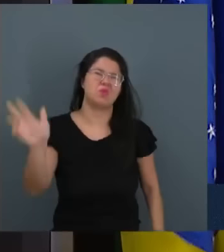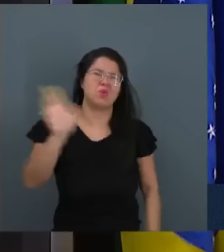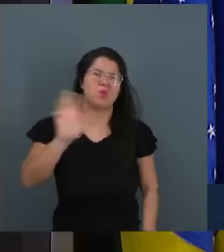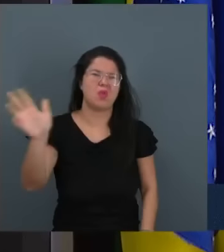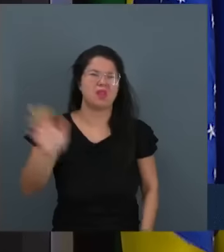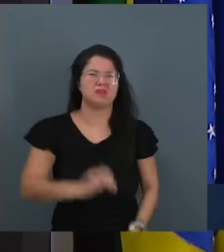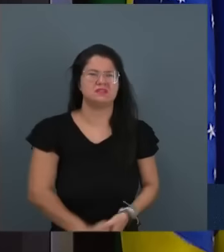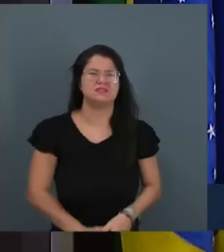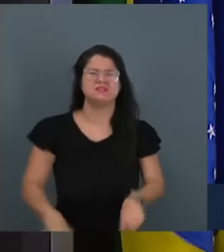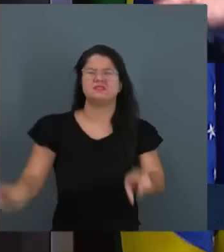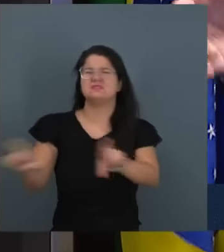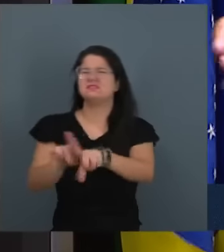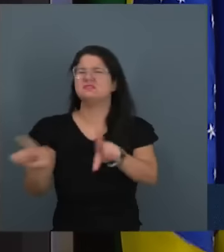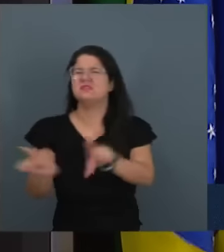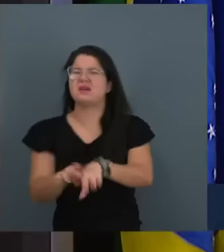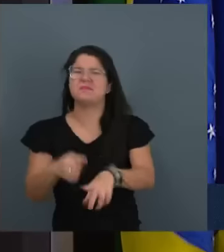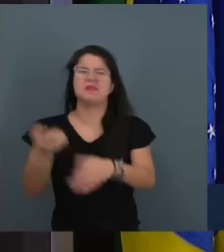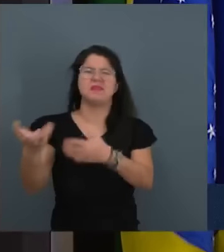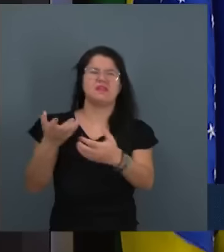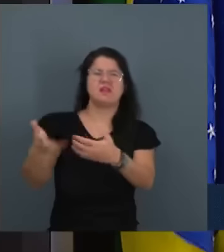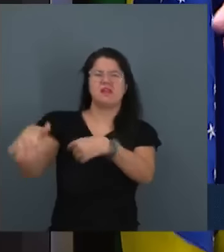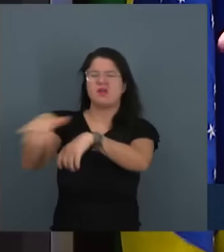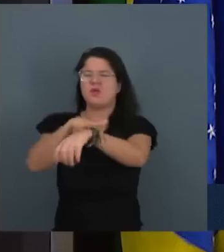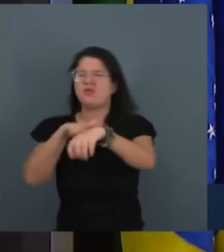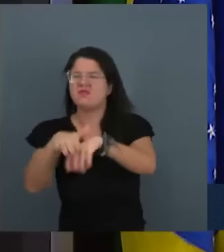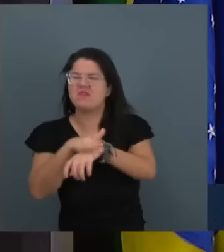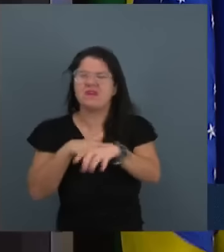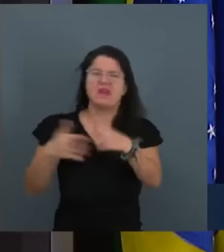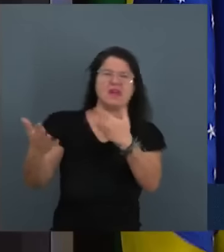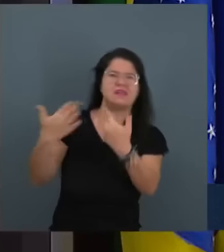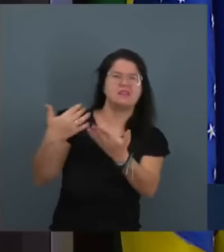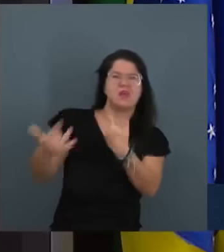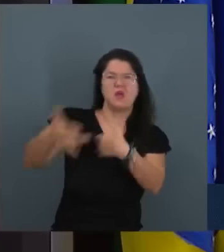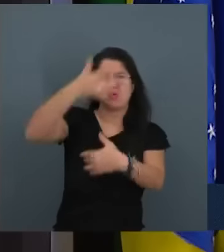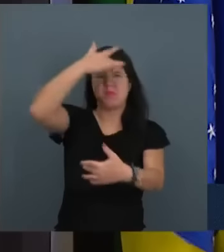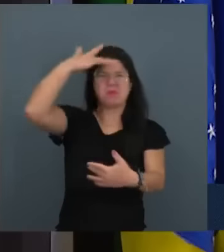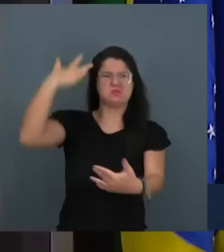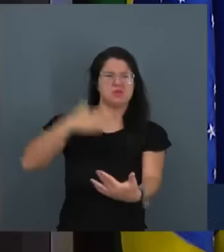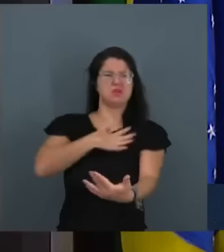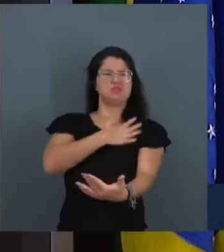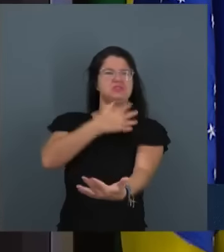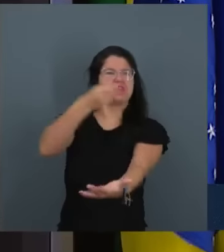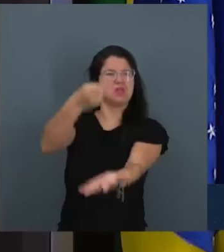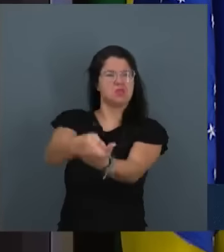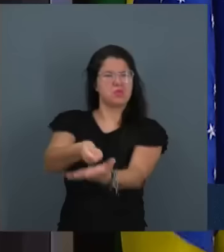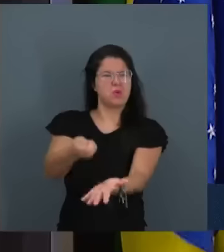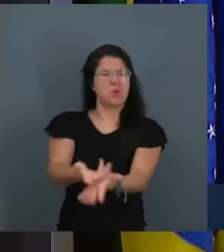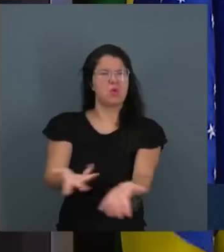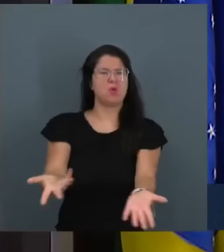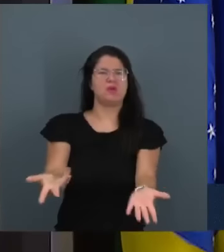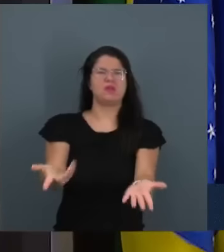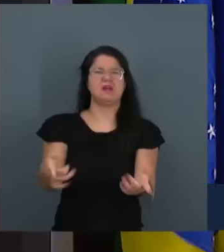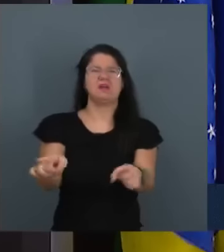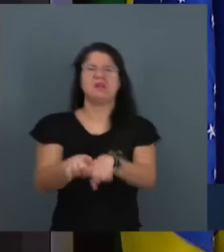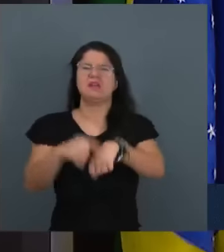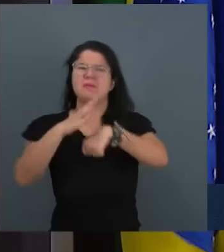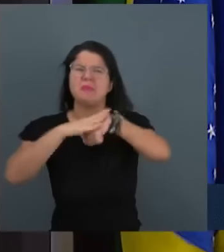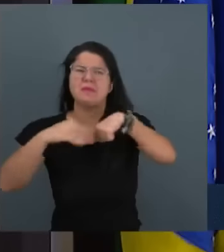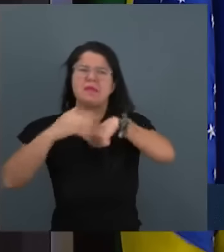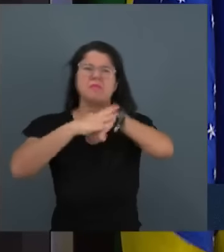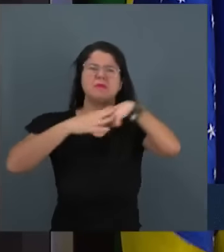flertando com ditadores como Nicolás Maduro, como Daniel Ortega, passando a mão na cabeça do